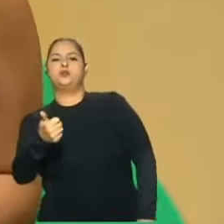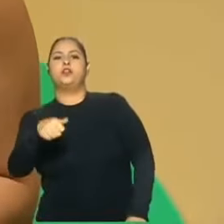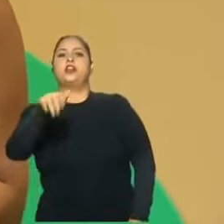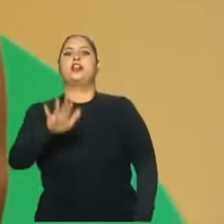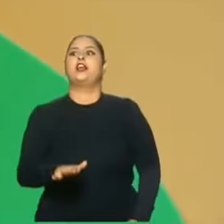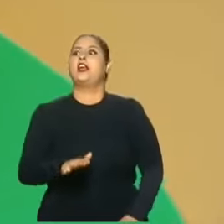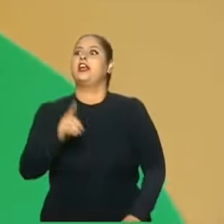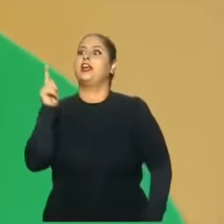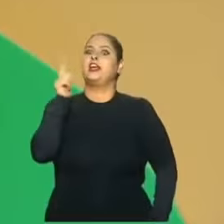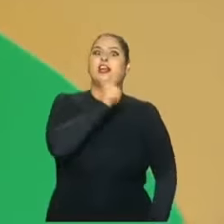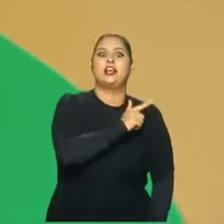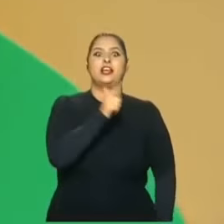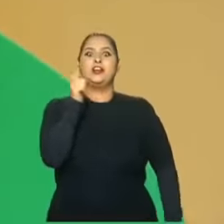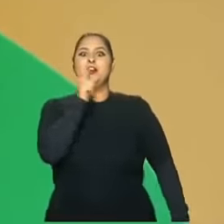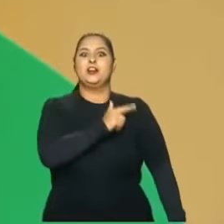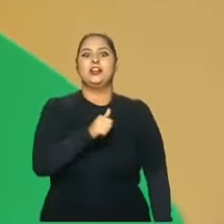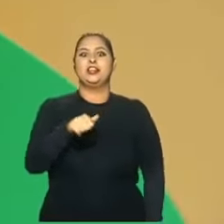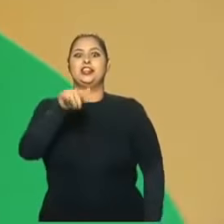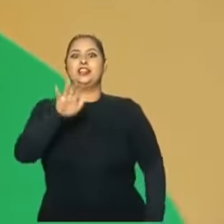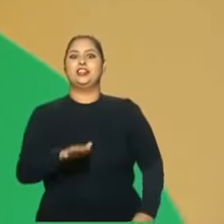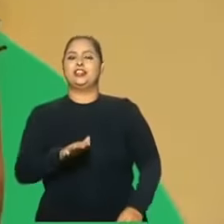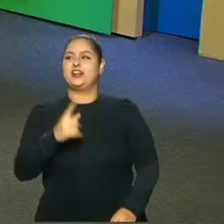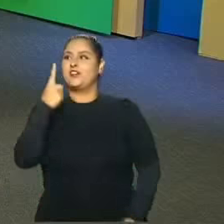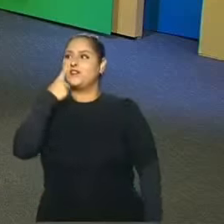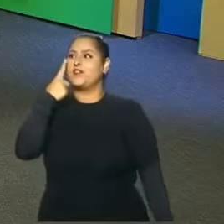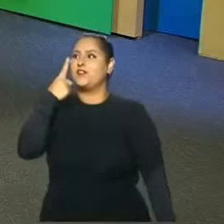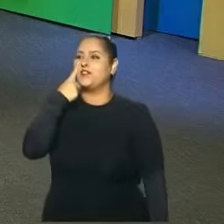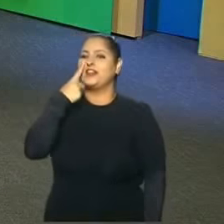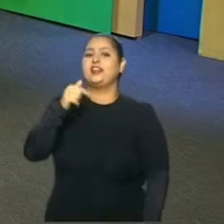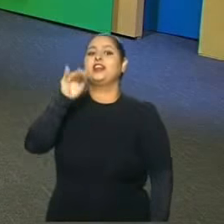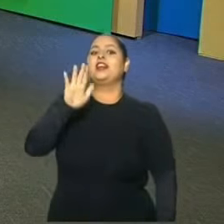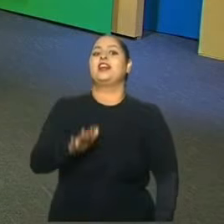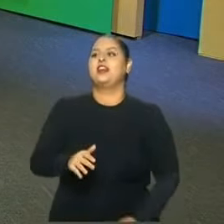Quem será? E aí? Vamos ver quem...